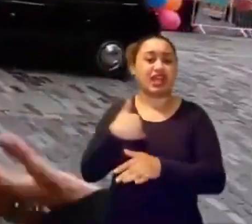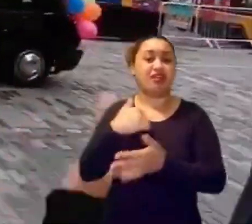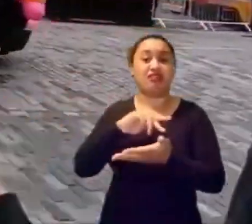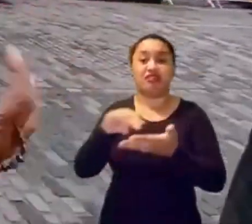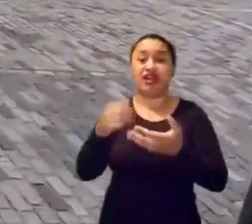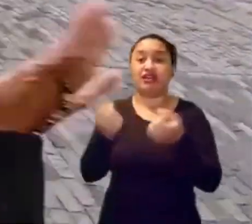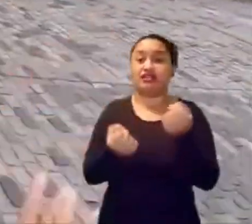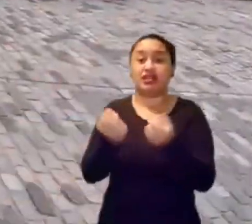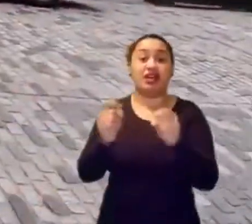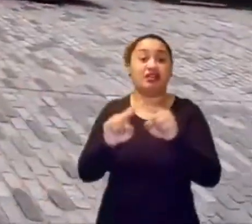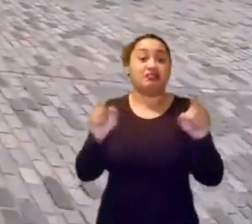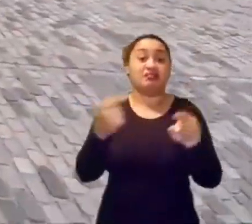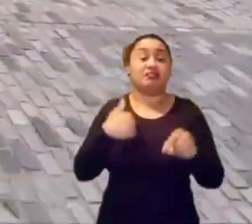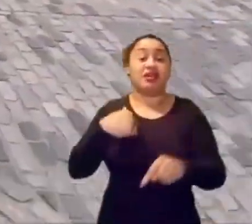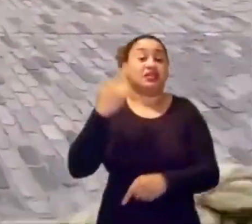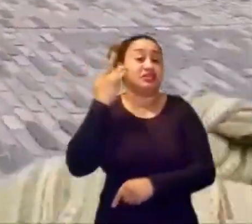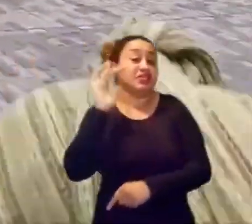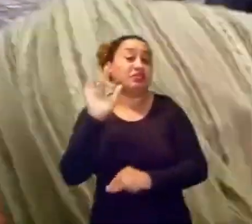viagem.